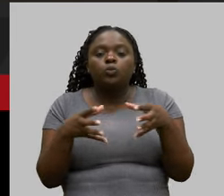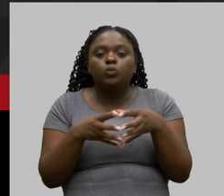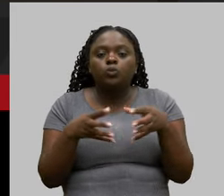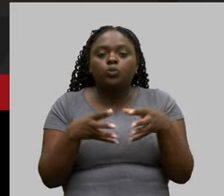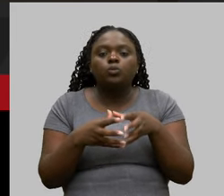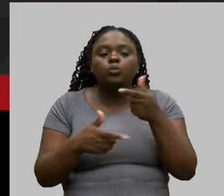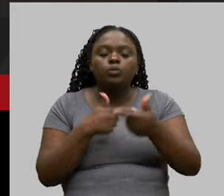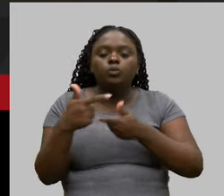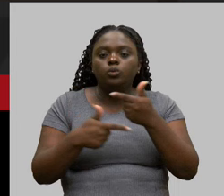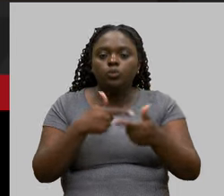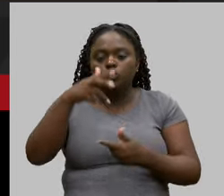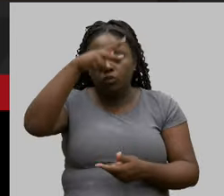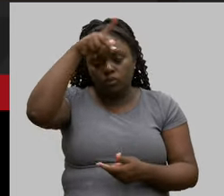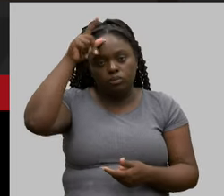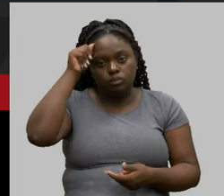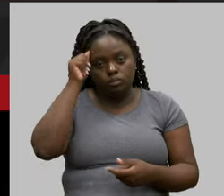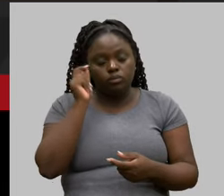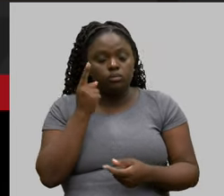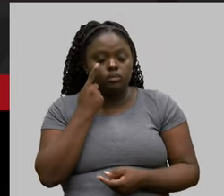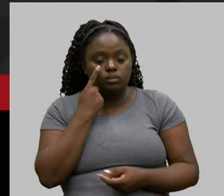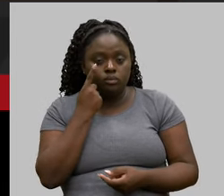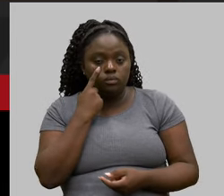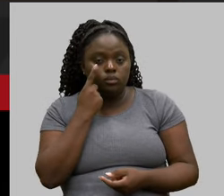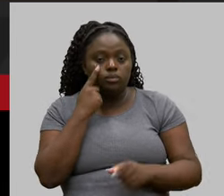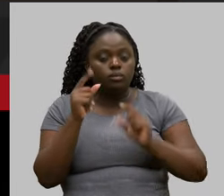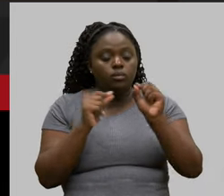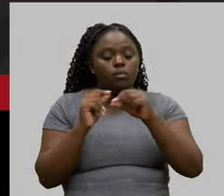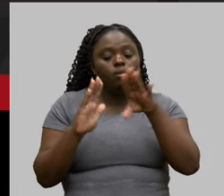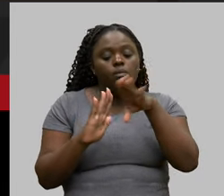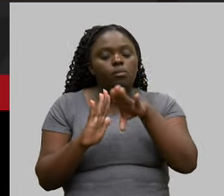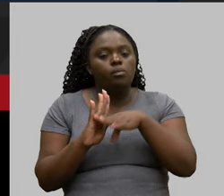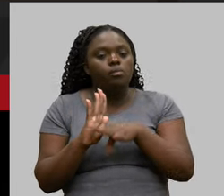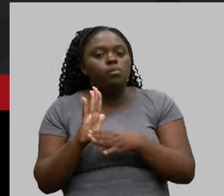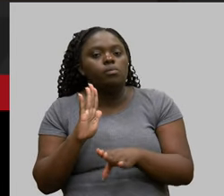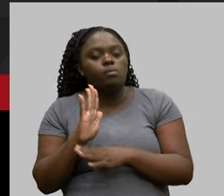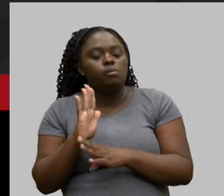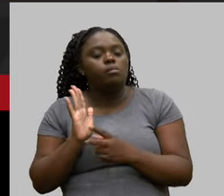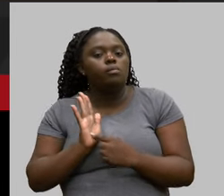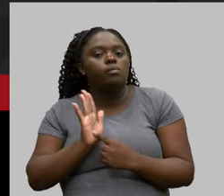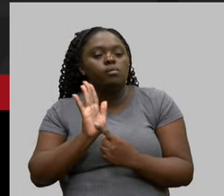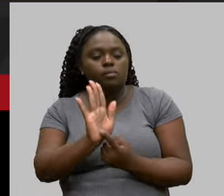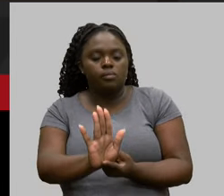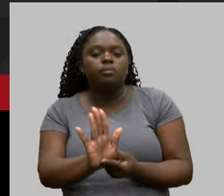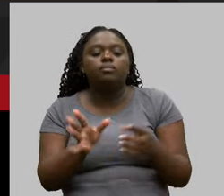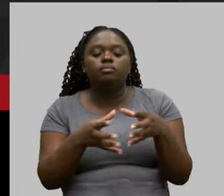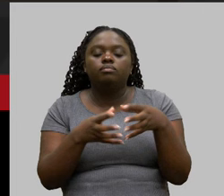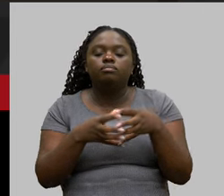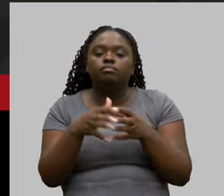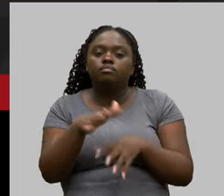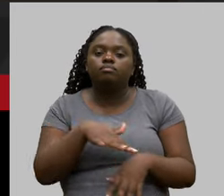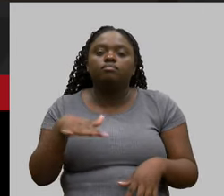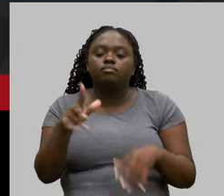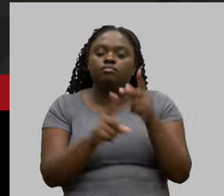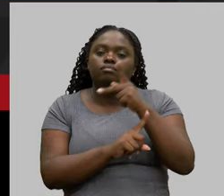efetivo observará no que Cobé os requisitos e critérios fixados ao regime Geral de Previdência Social cargos em